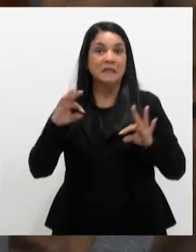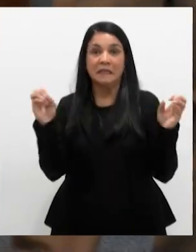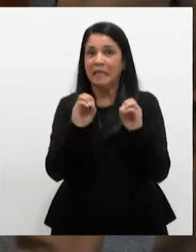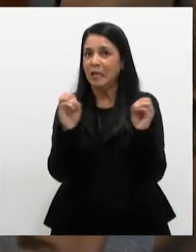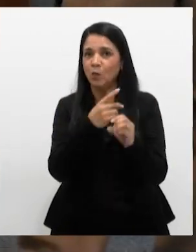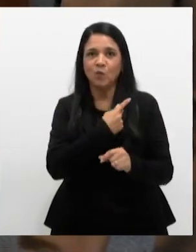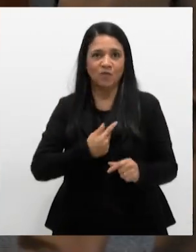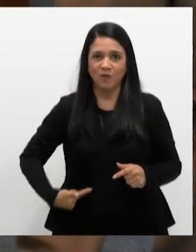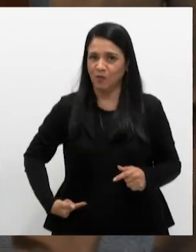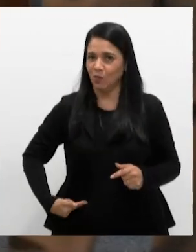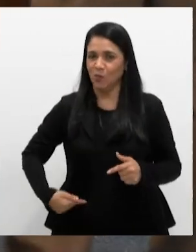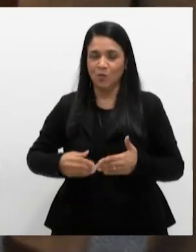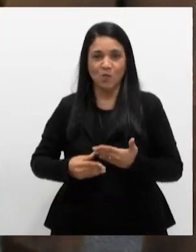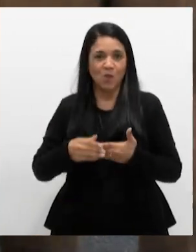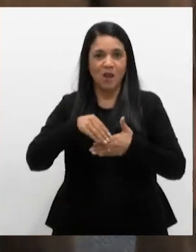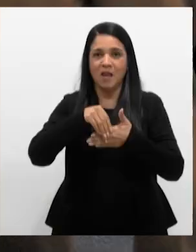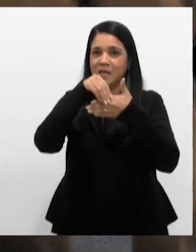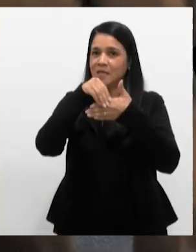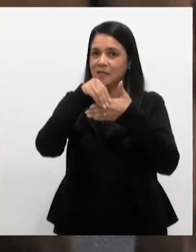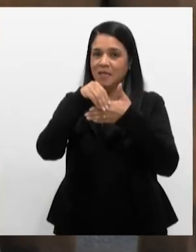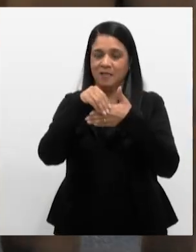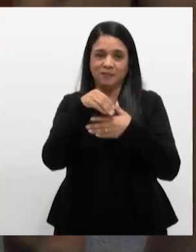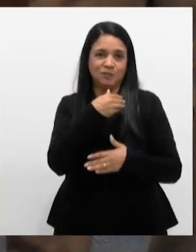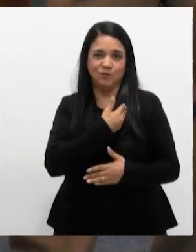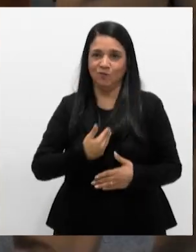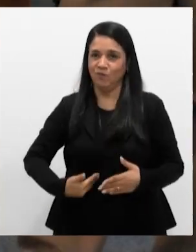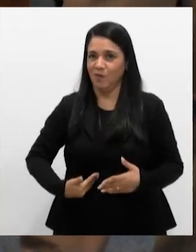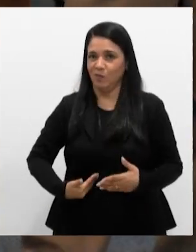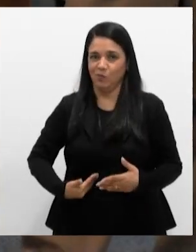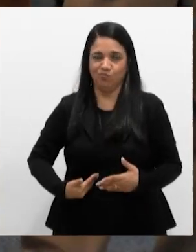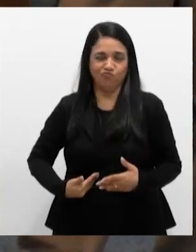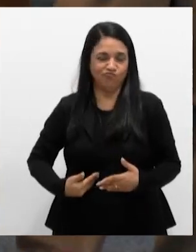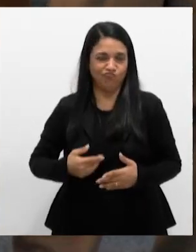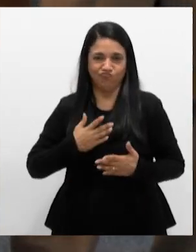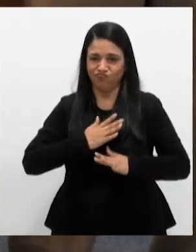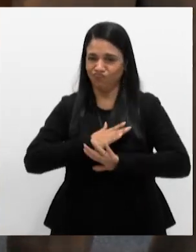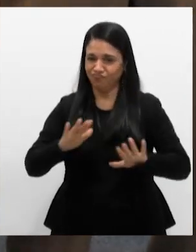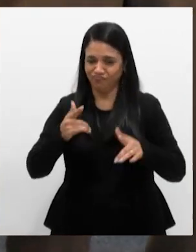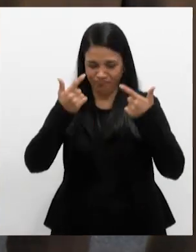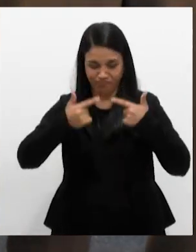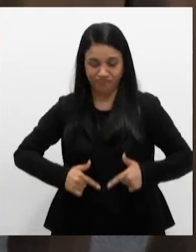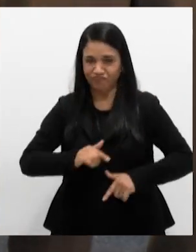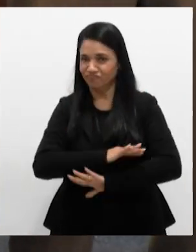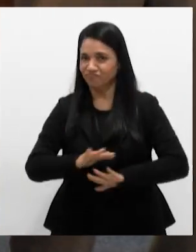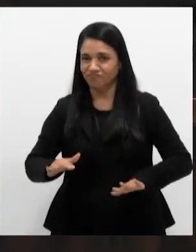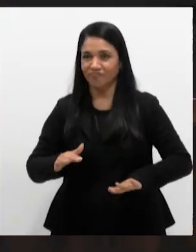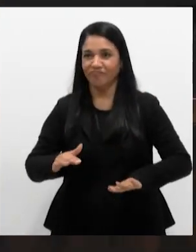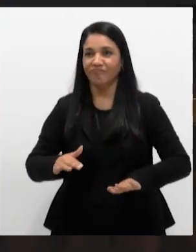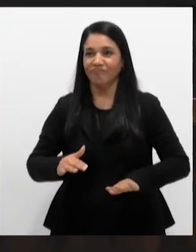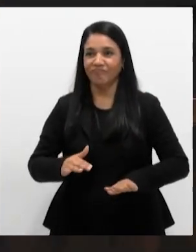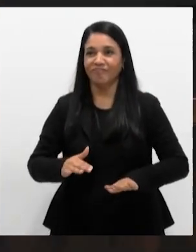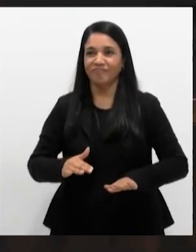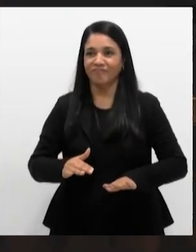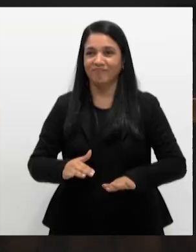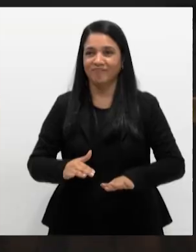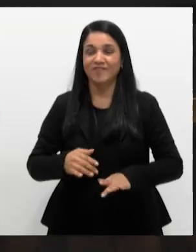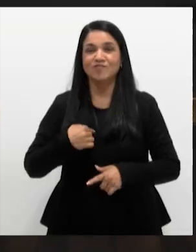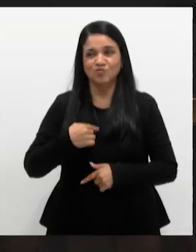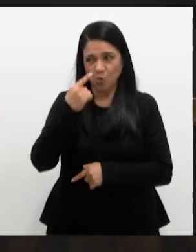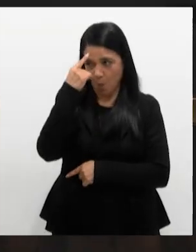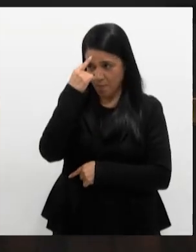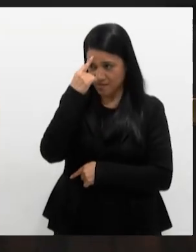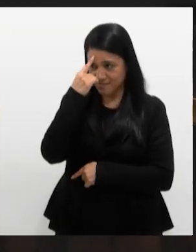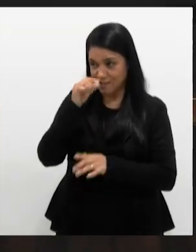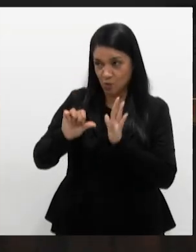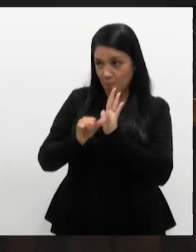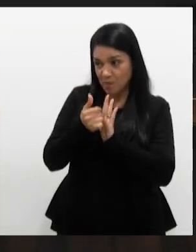não é da minha natureza ser líder de governo nenhum. Fala seu eterno entendimento, é E além incompatível do- segundo o que o senhor pensa desde o primeiro